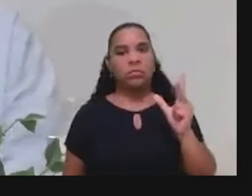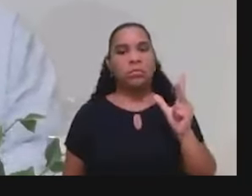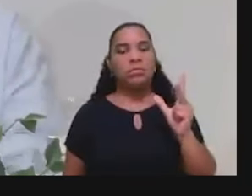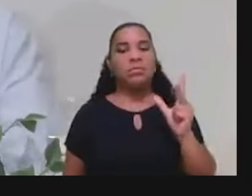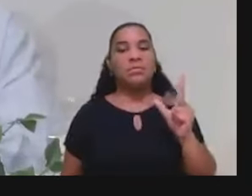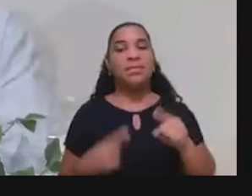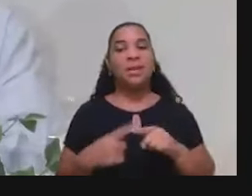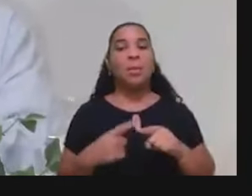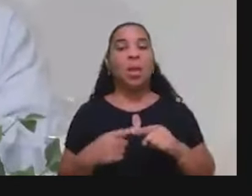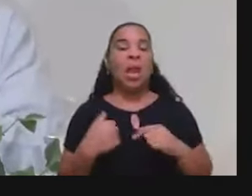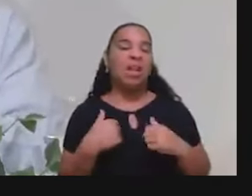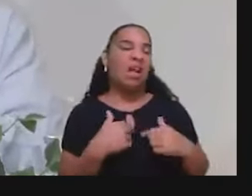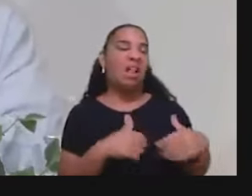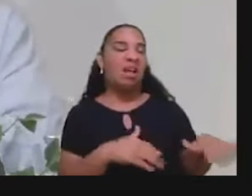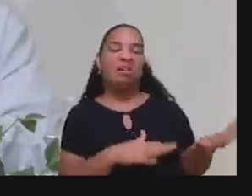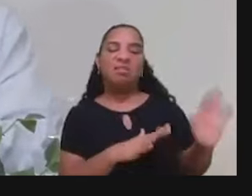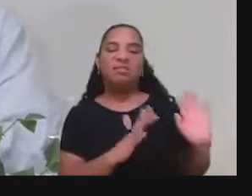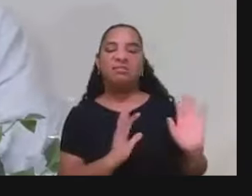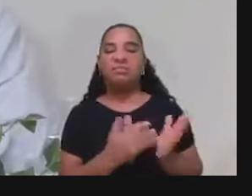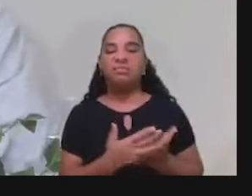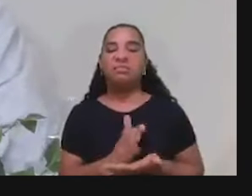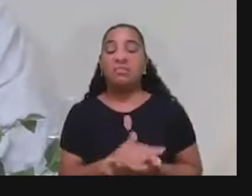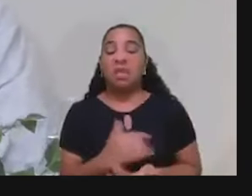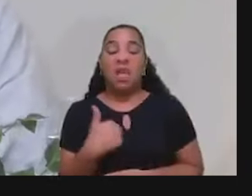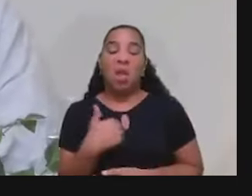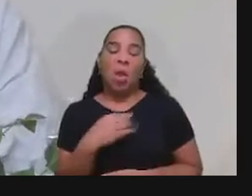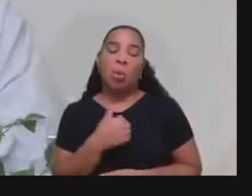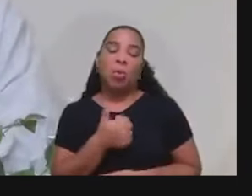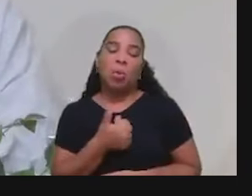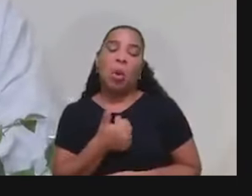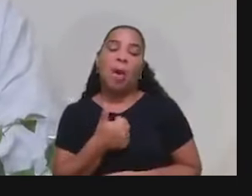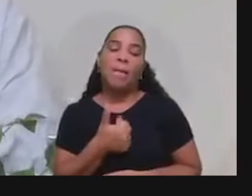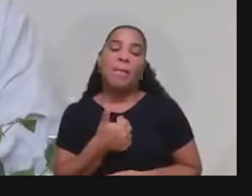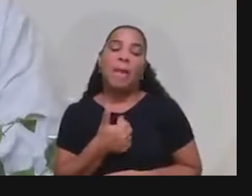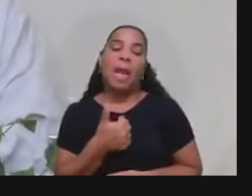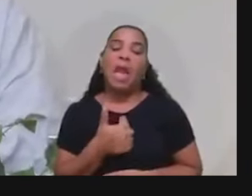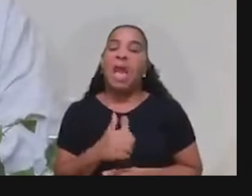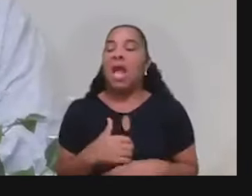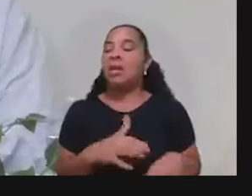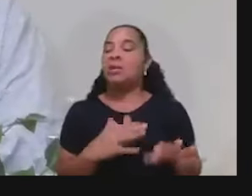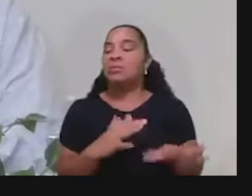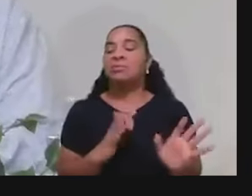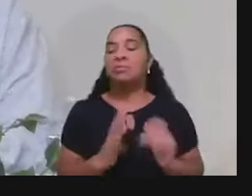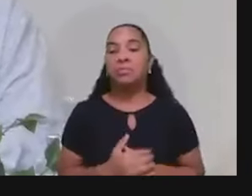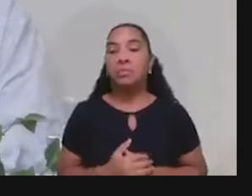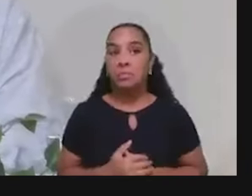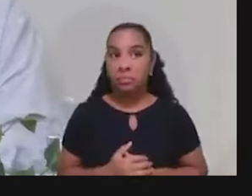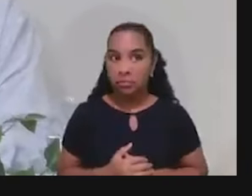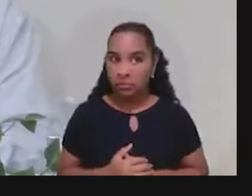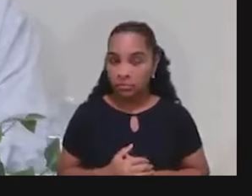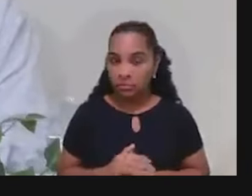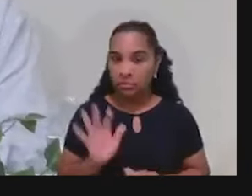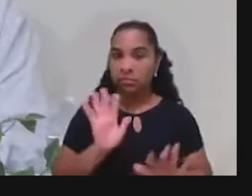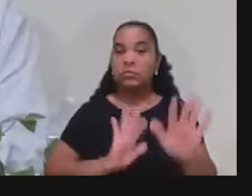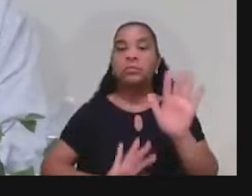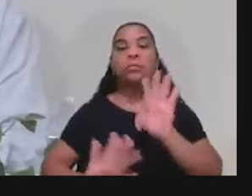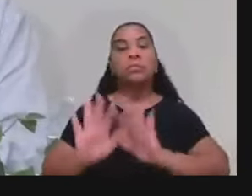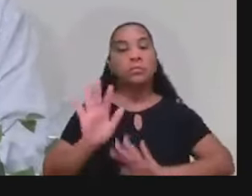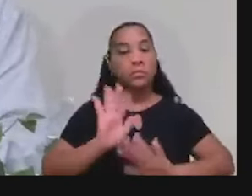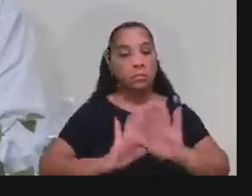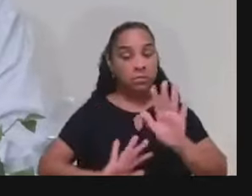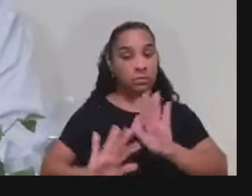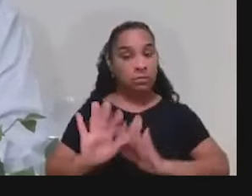nos incomodarmos. Eu estou bem, mas eu estou bem por enquanto. O velho ditado que minha mãe dizia, quando tu